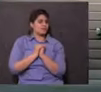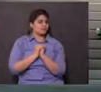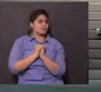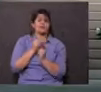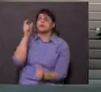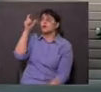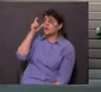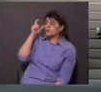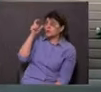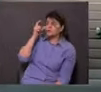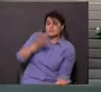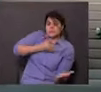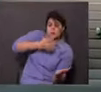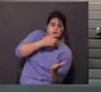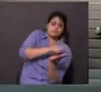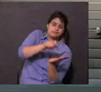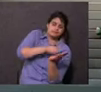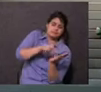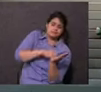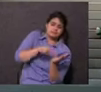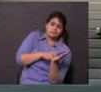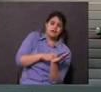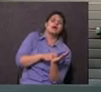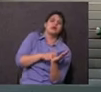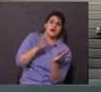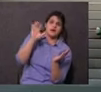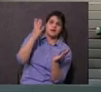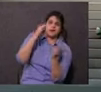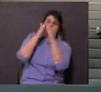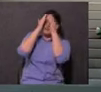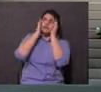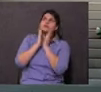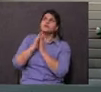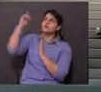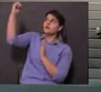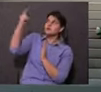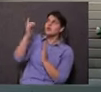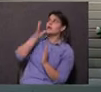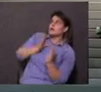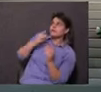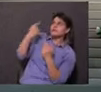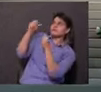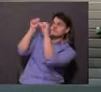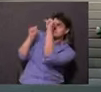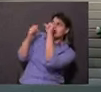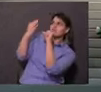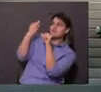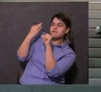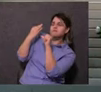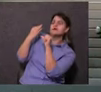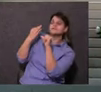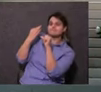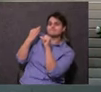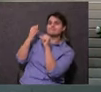Lúcia conta que foi no momento em que Nossa Senhora disse estas últimas palavras que abriu as